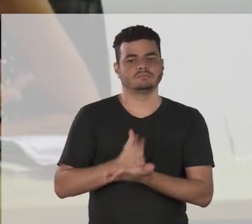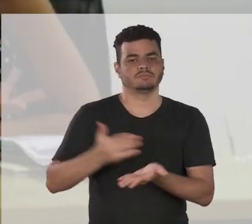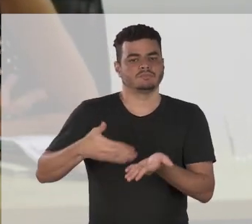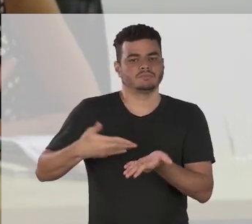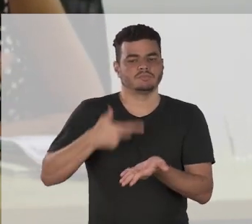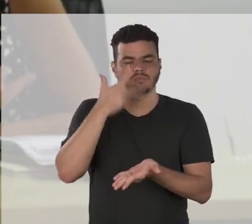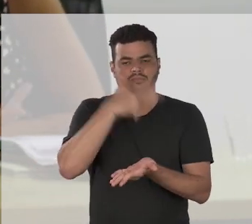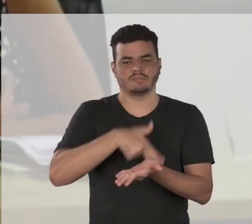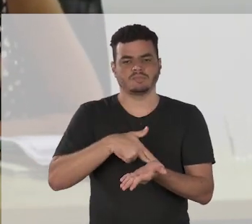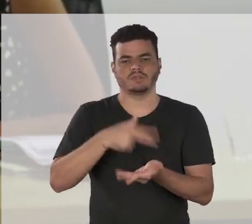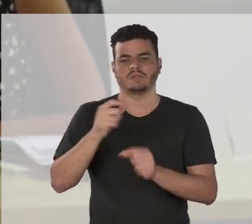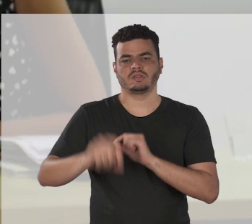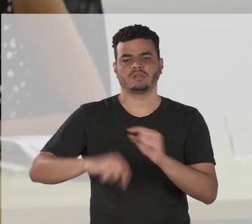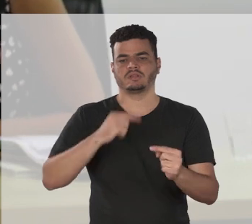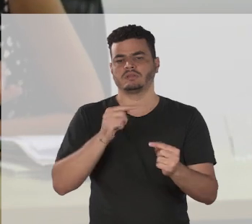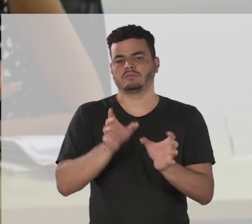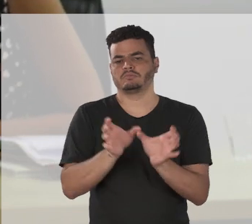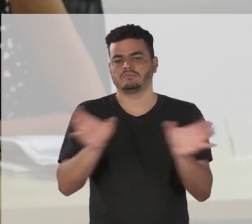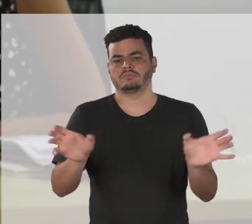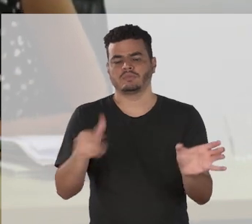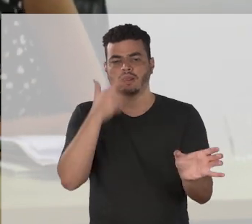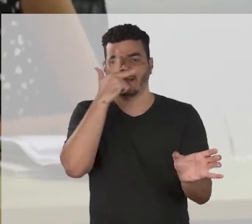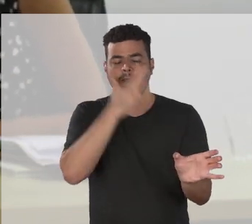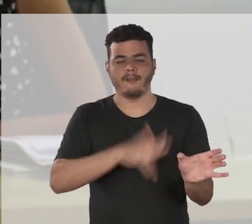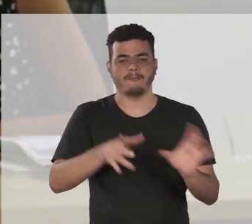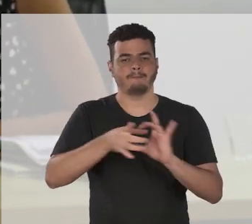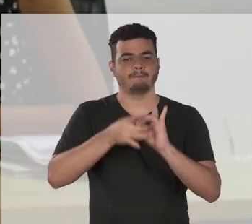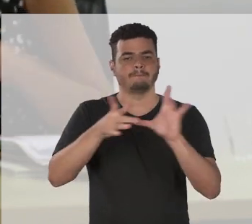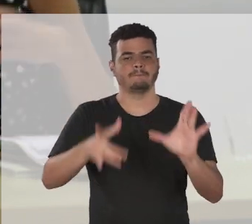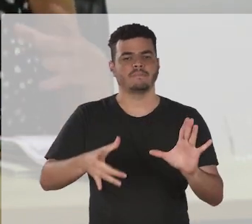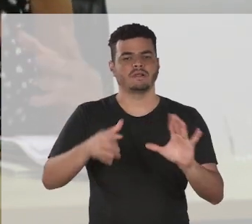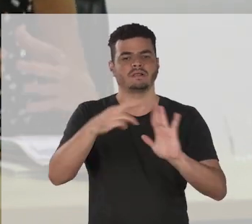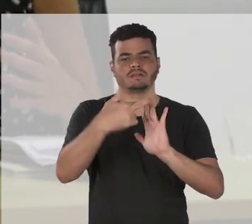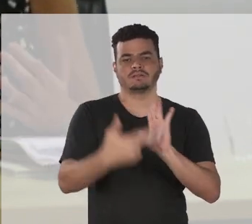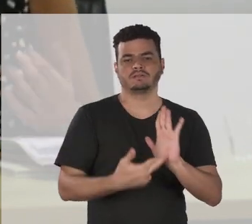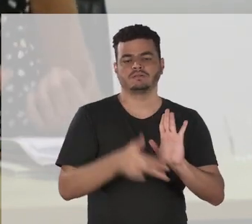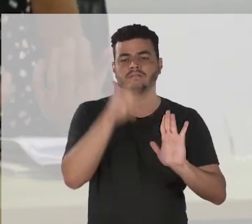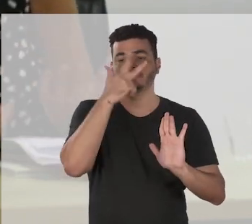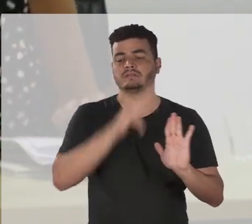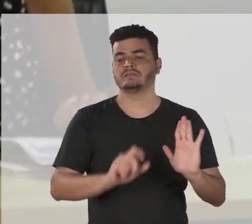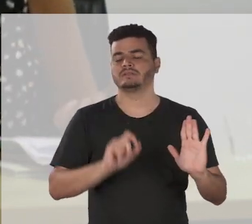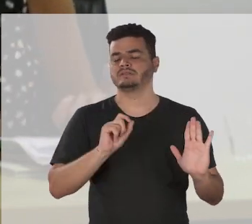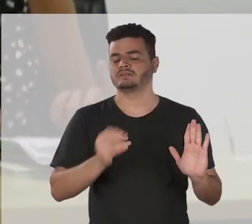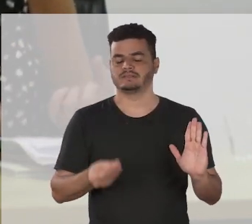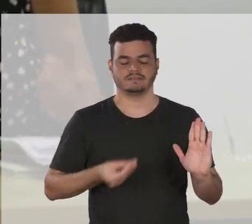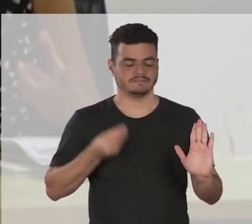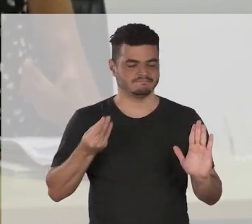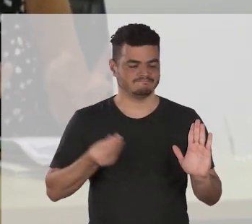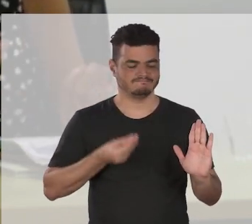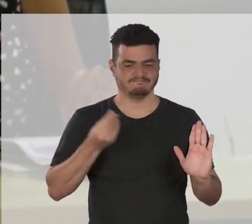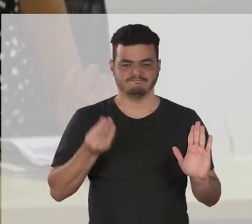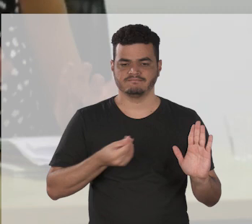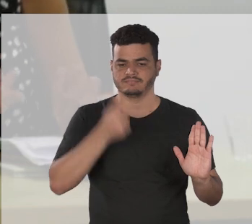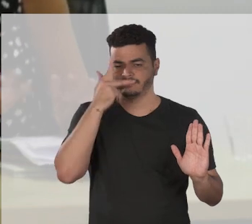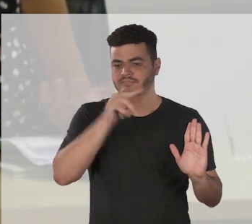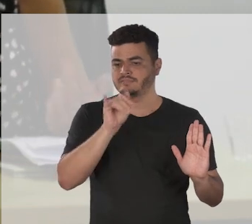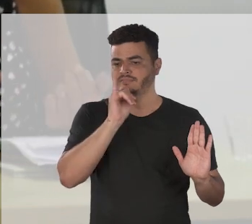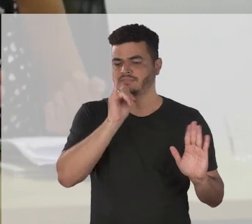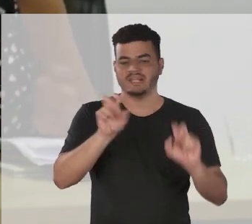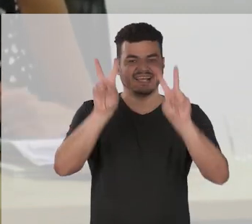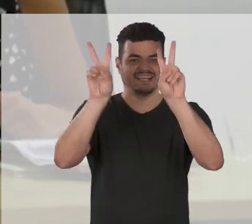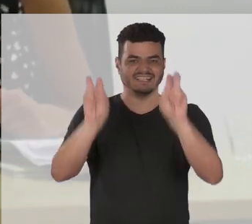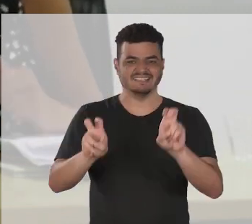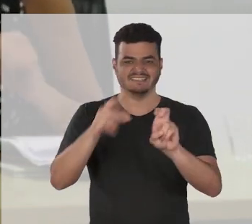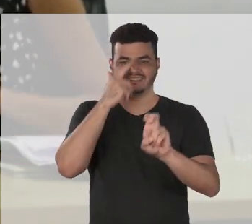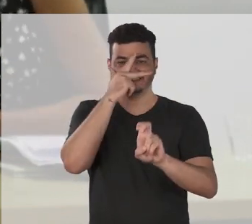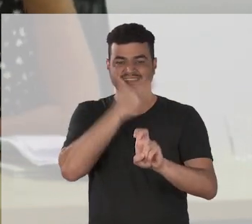há algumas coleções que são bastante disruptivas, que são temas de zona livre, de norma, que tratam esses temas